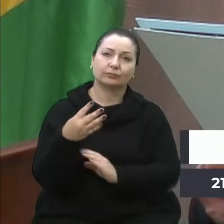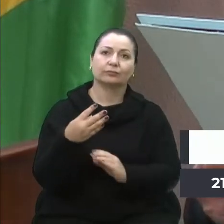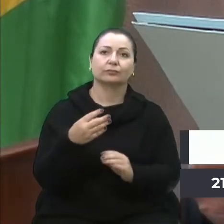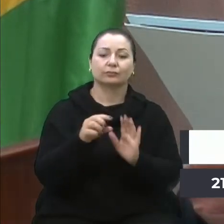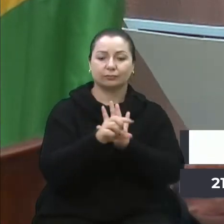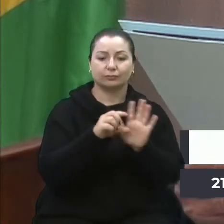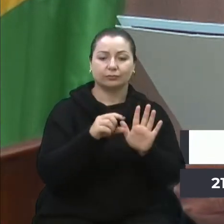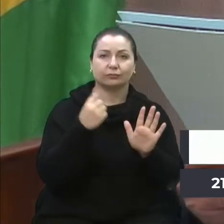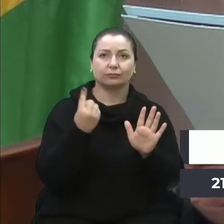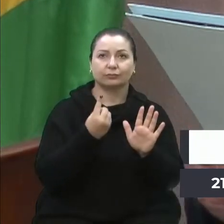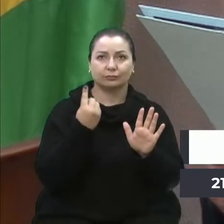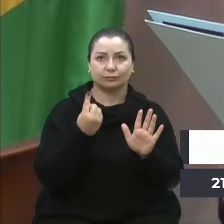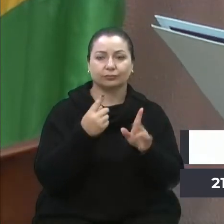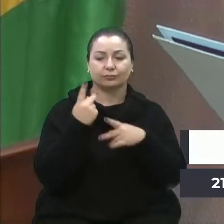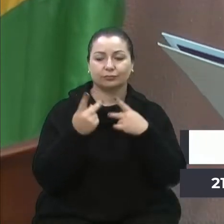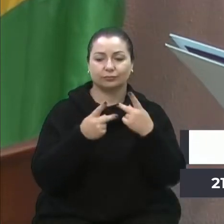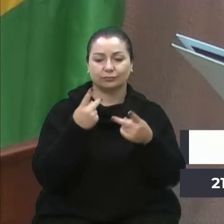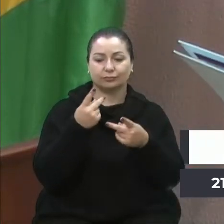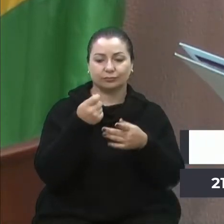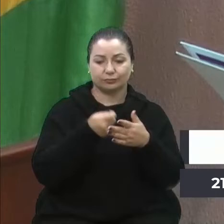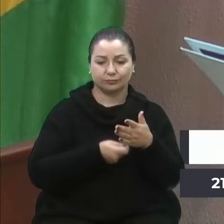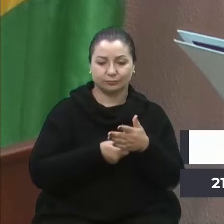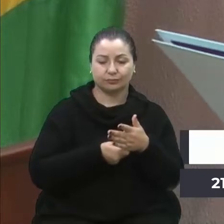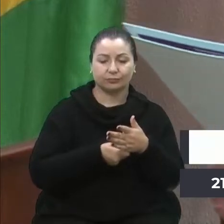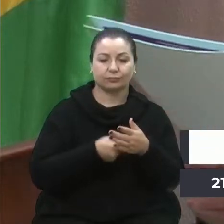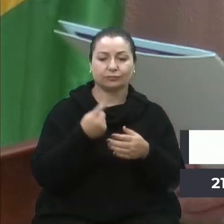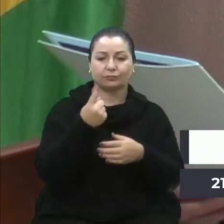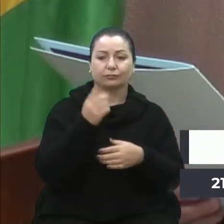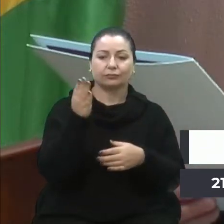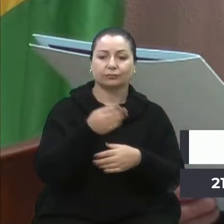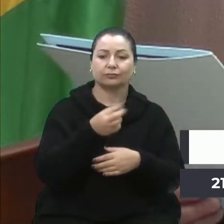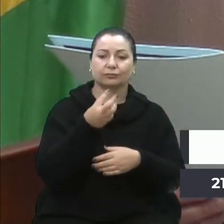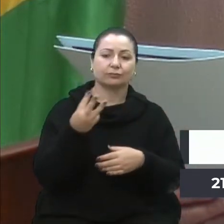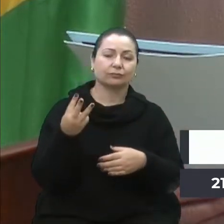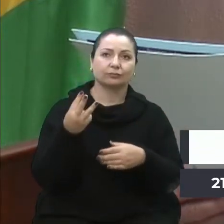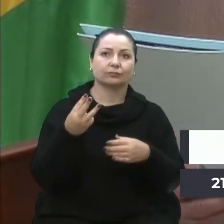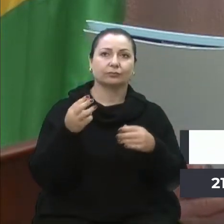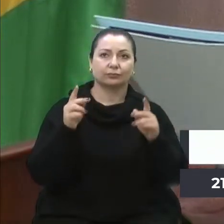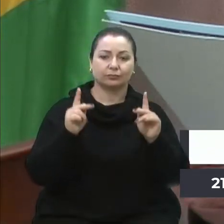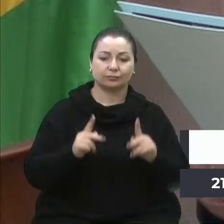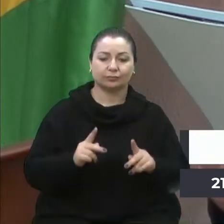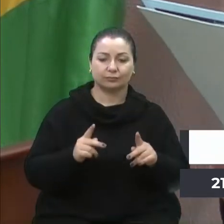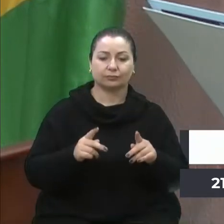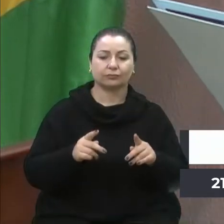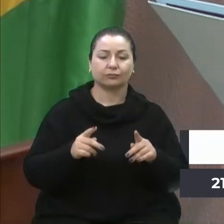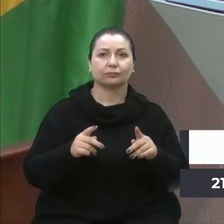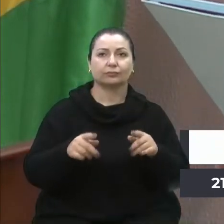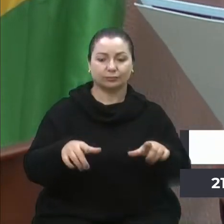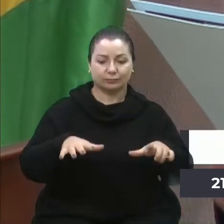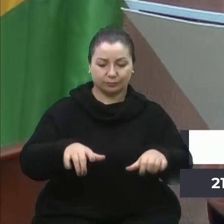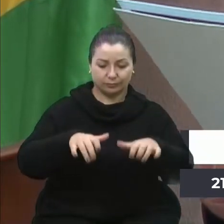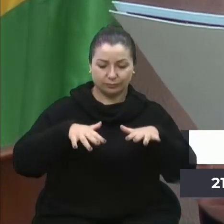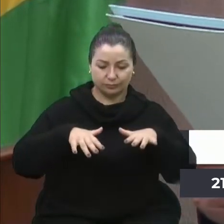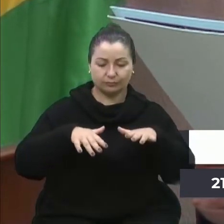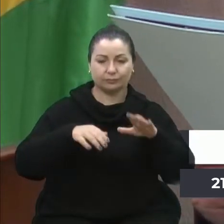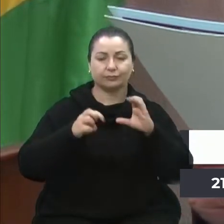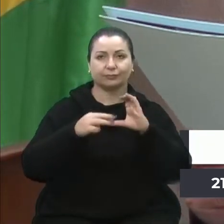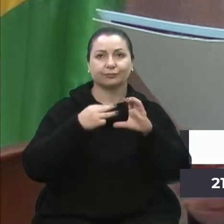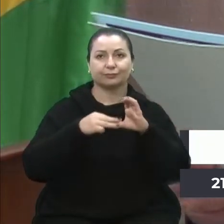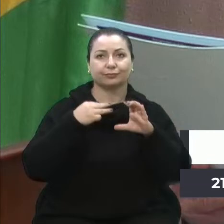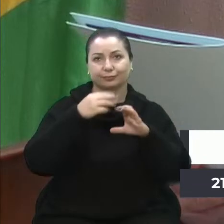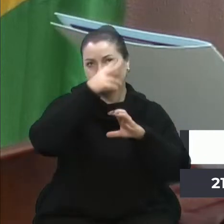exige a subscrição de 1/3 dos membros da Câmara Municipal. e o acompanhamento de